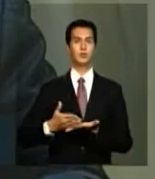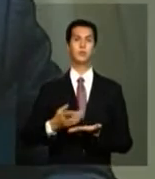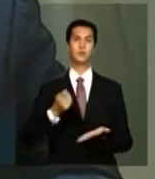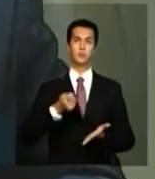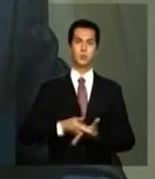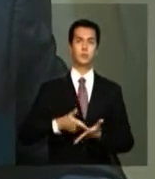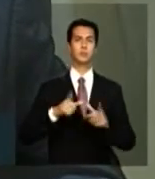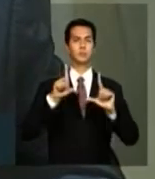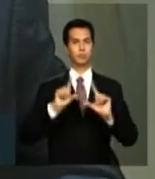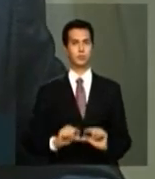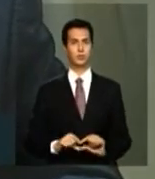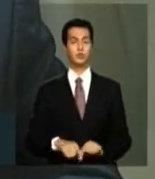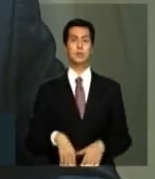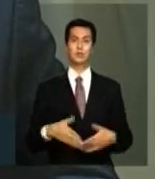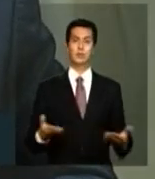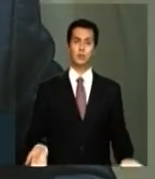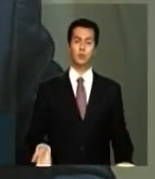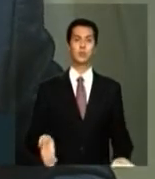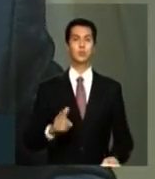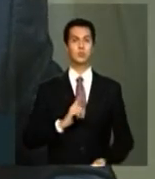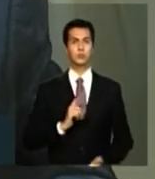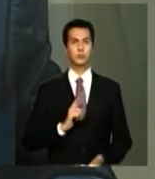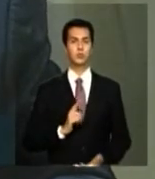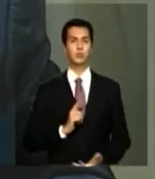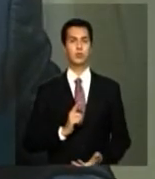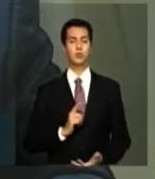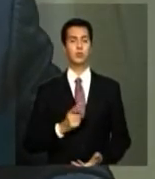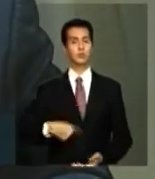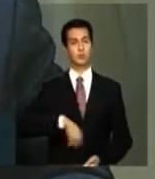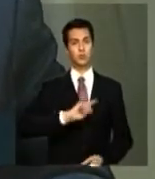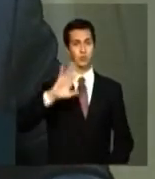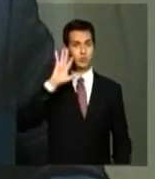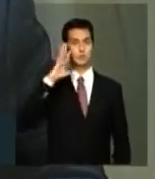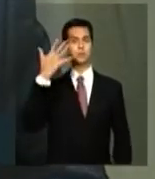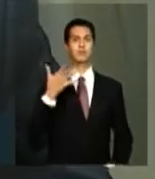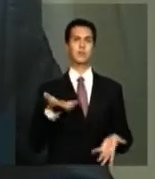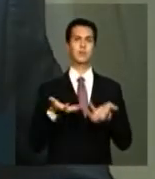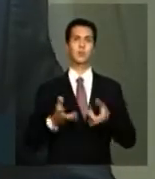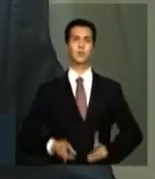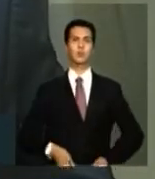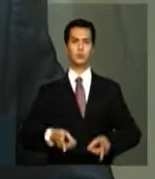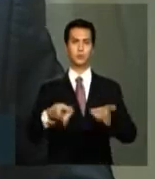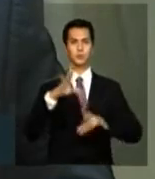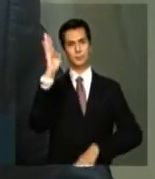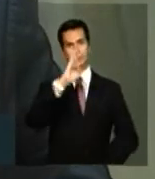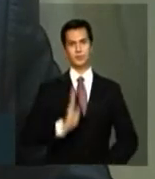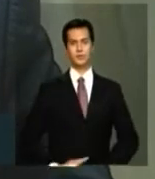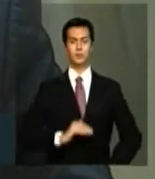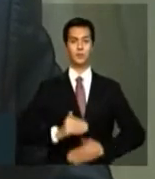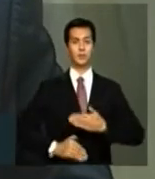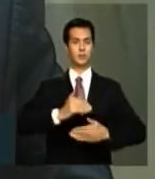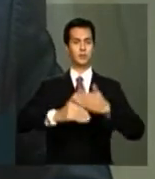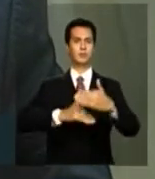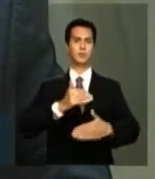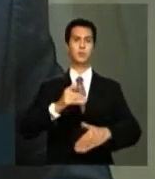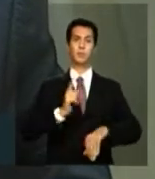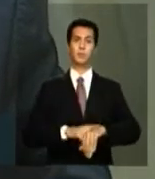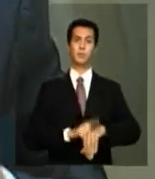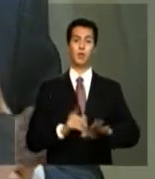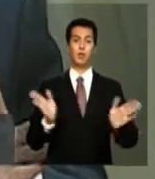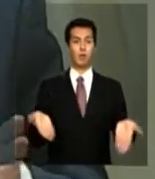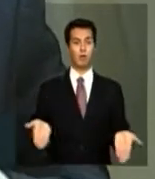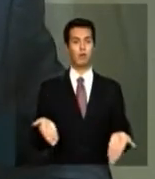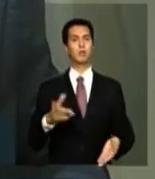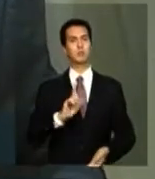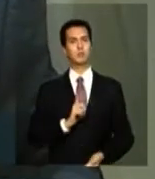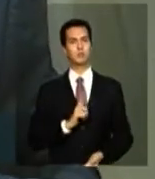portanto é mais uma medida para garantir a continuação do crescimento econômico no momento de